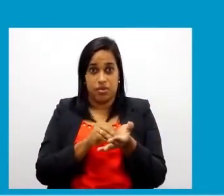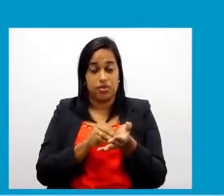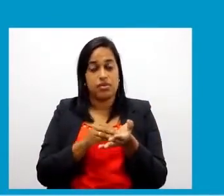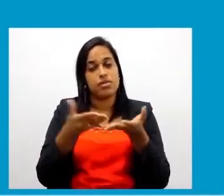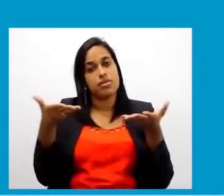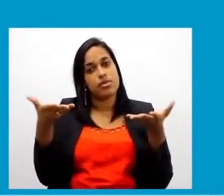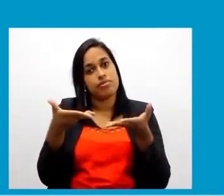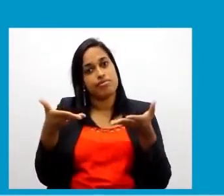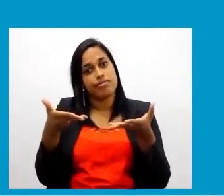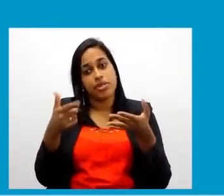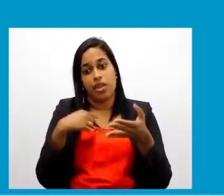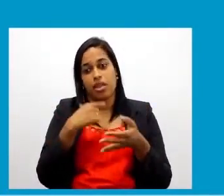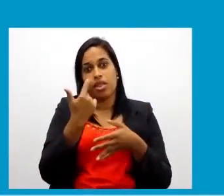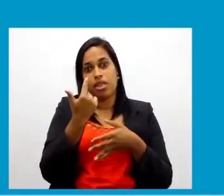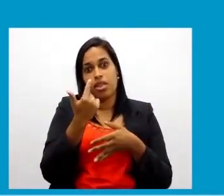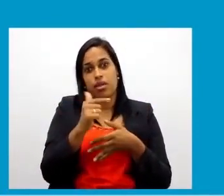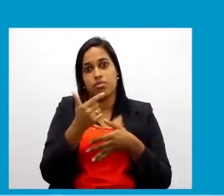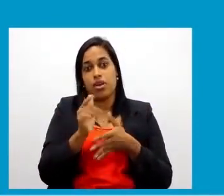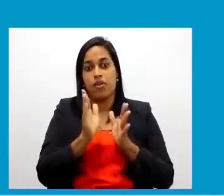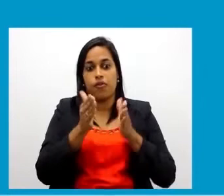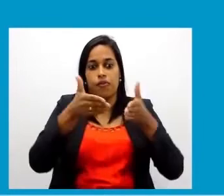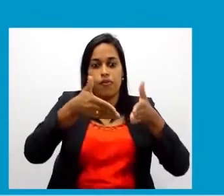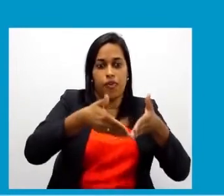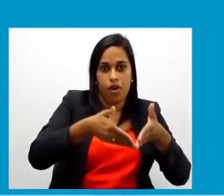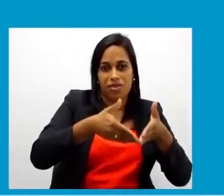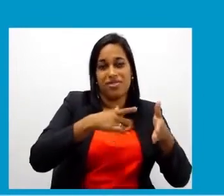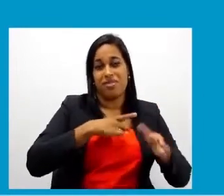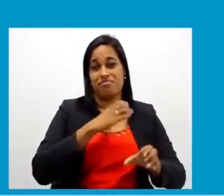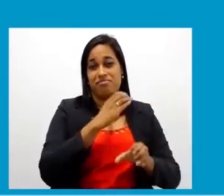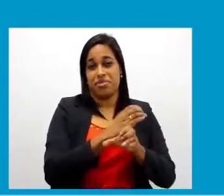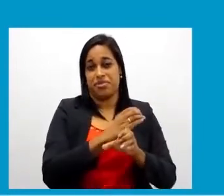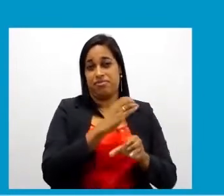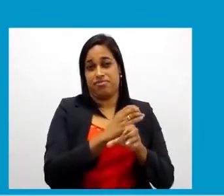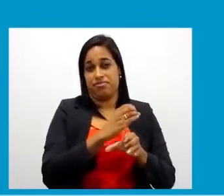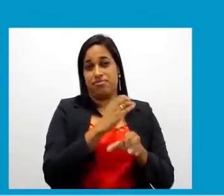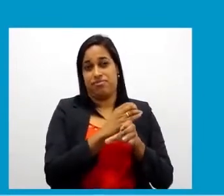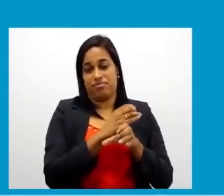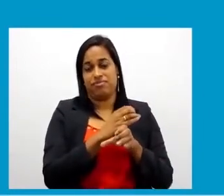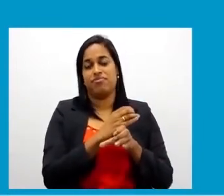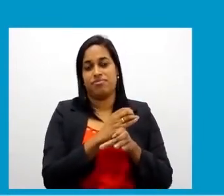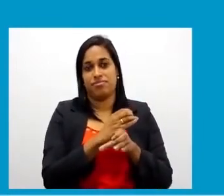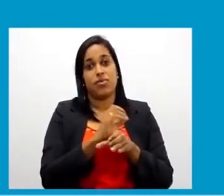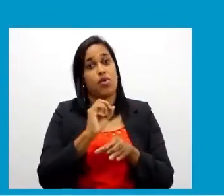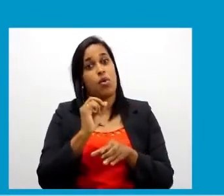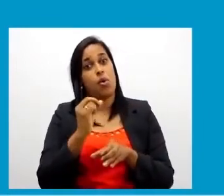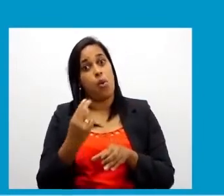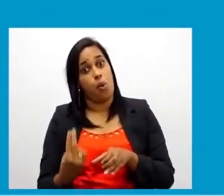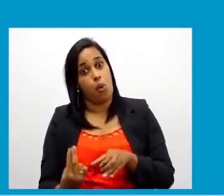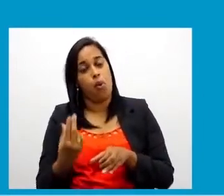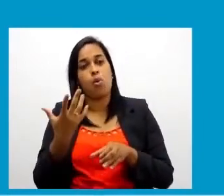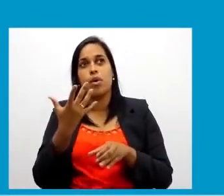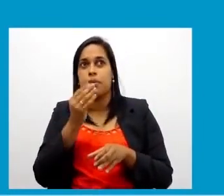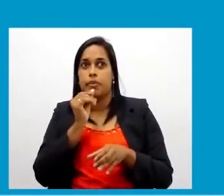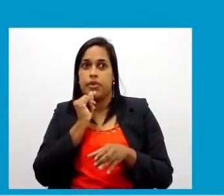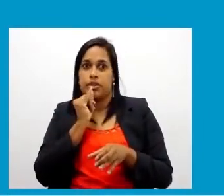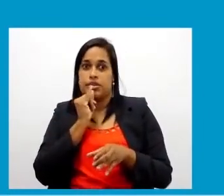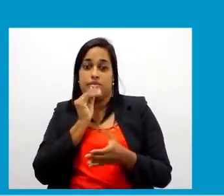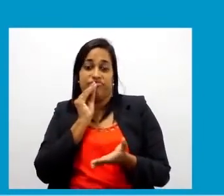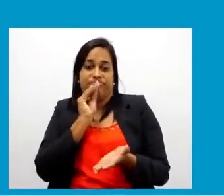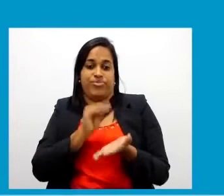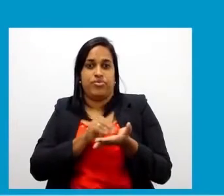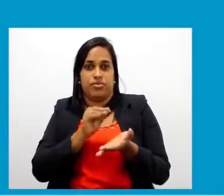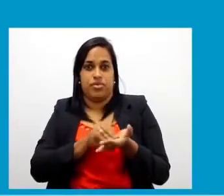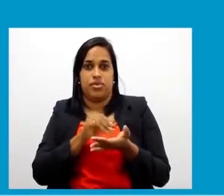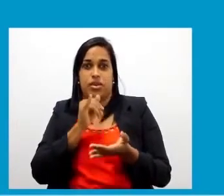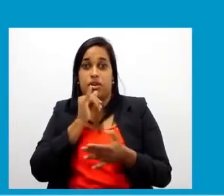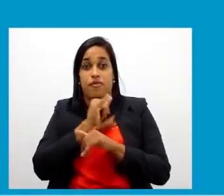pode ser ineficiente porque ela não atinge o alvo, ela tenha ruídos, ou incompleta, eu informei só